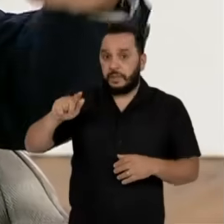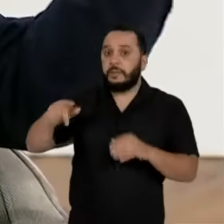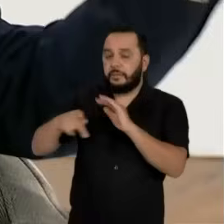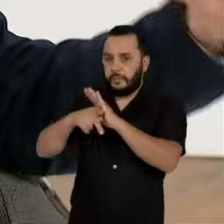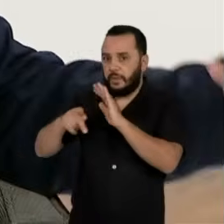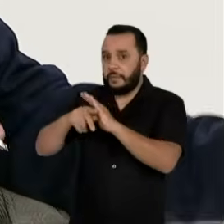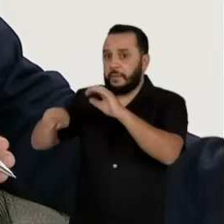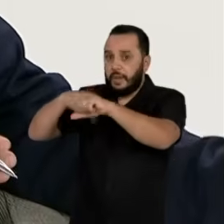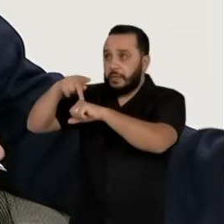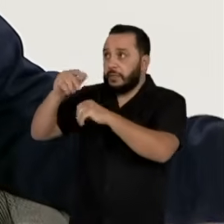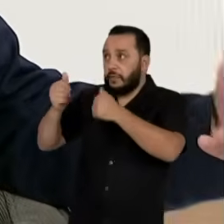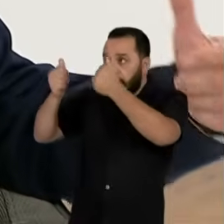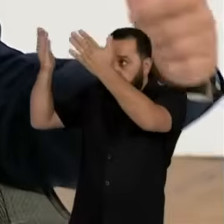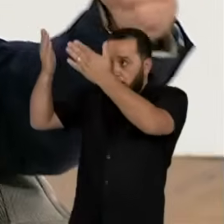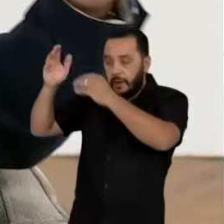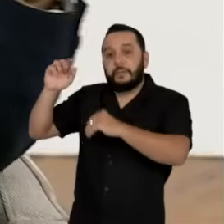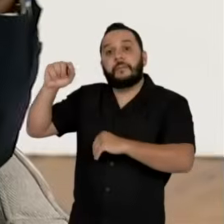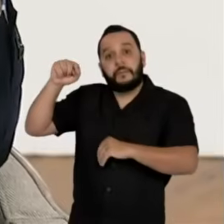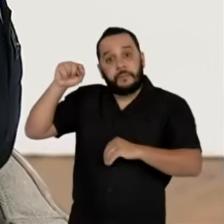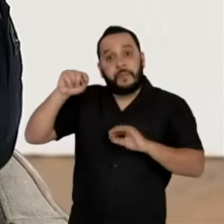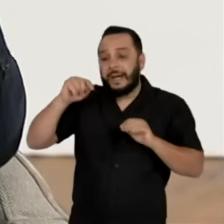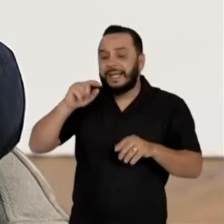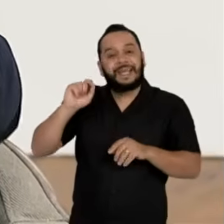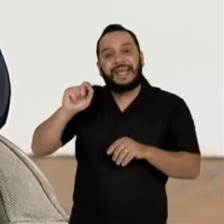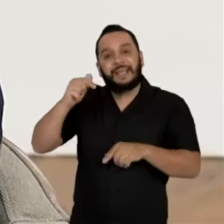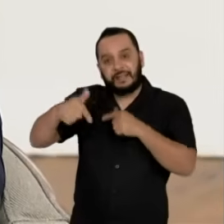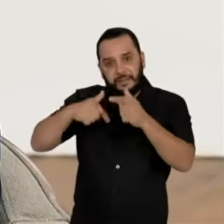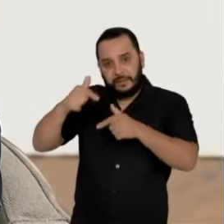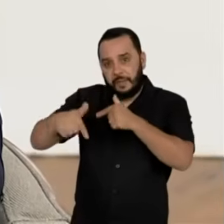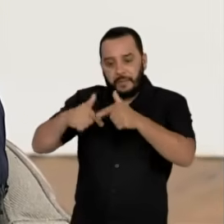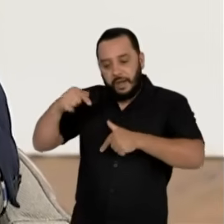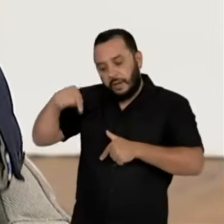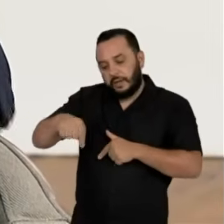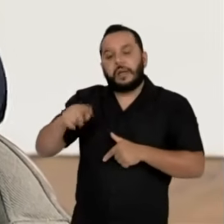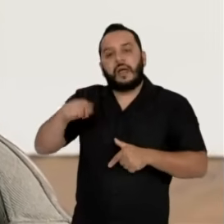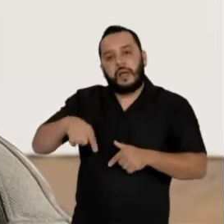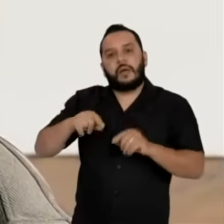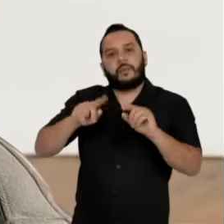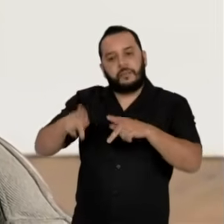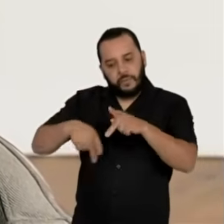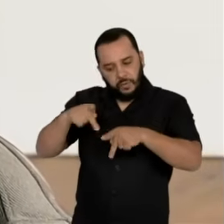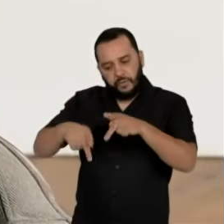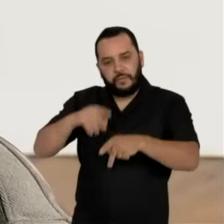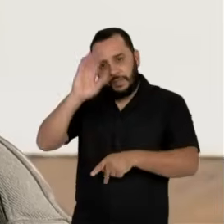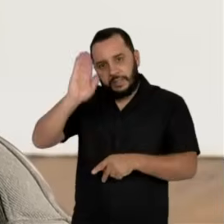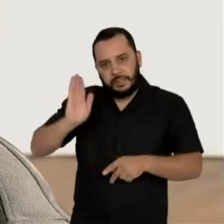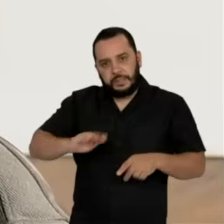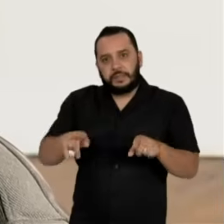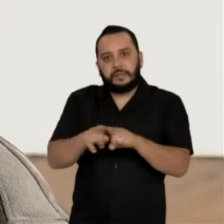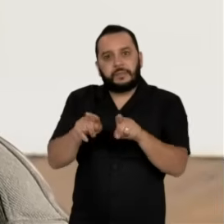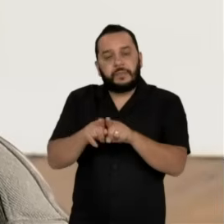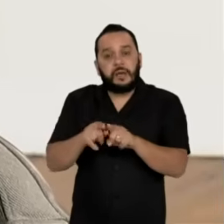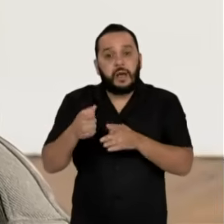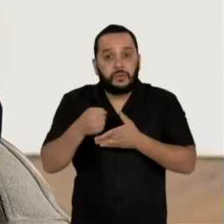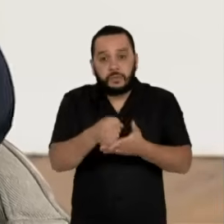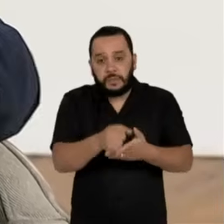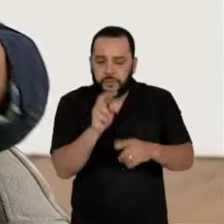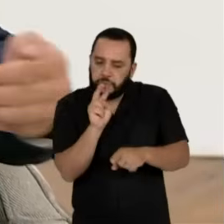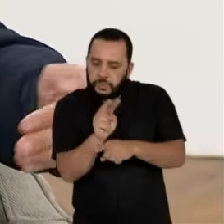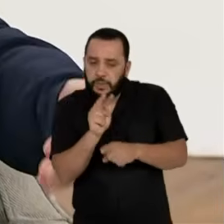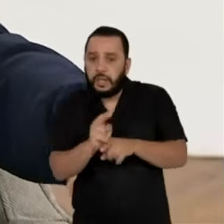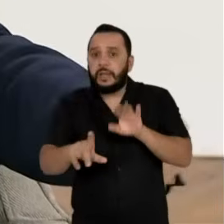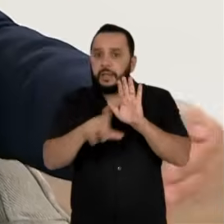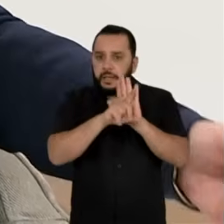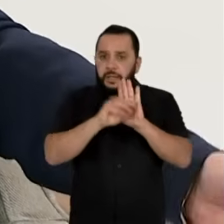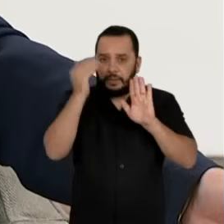são brasileiros, compostos por brasileiros, né? E elas estão ajudando a monitorar as leis brasileiras. Então, na verdade, elas querem que as